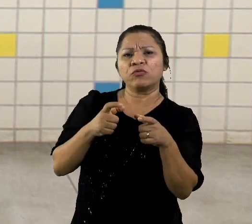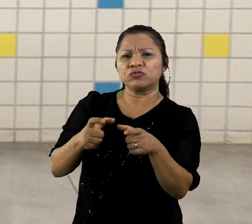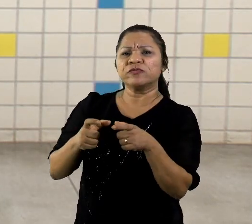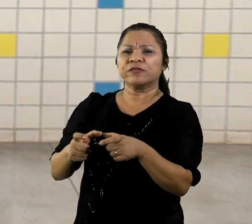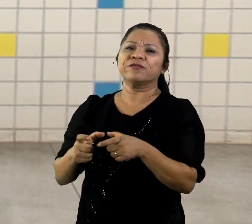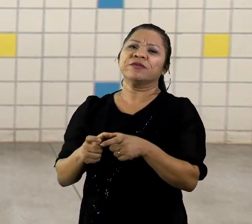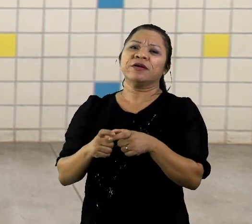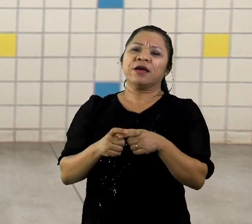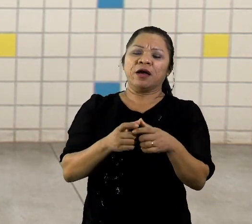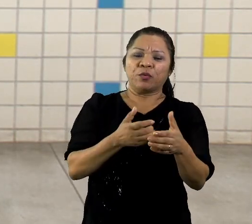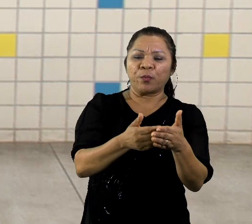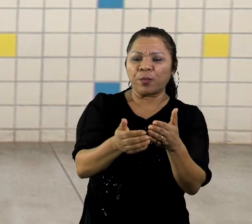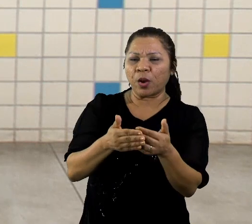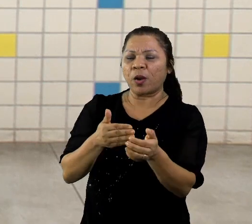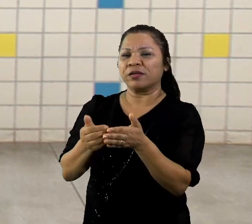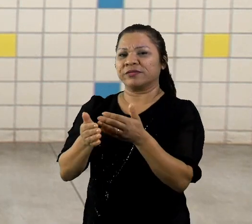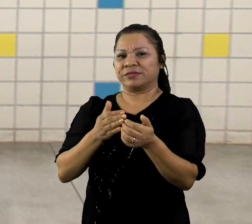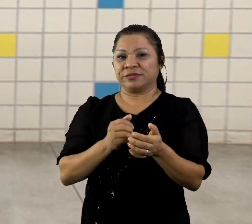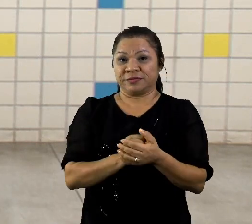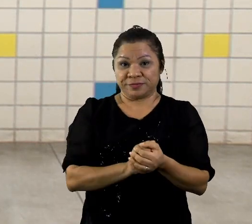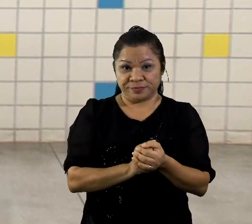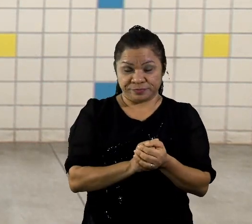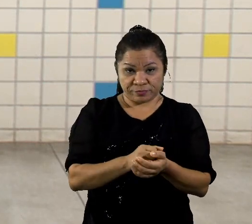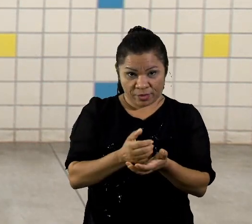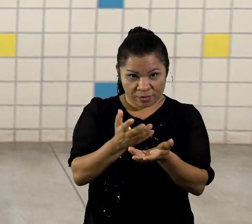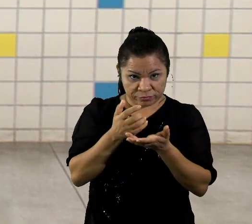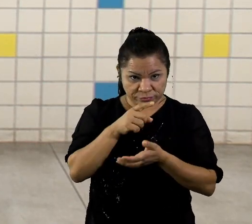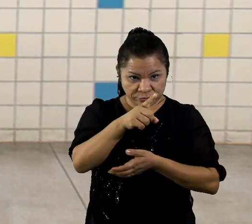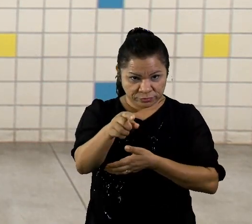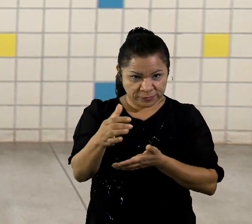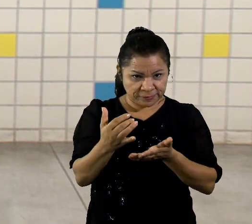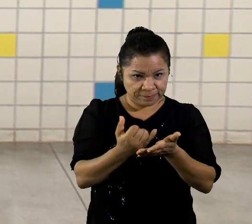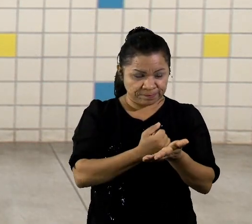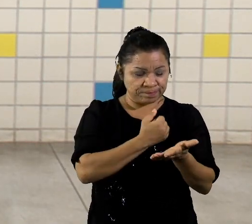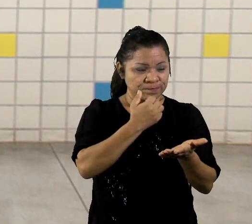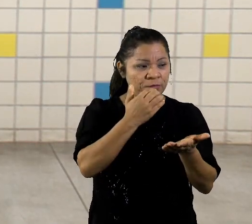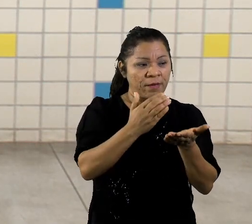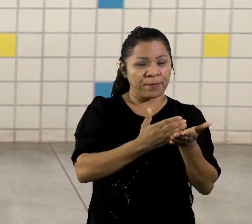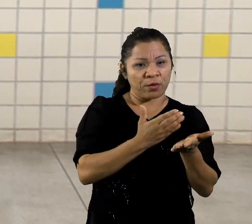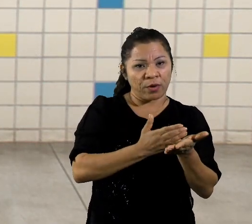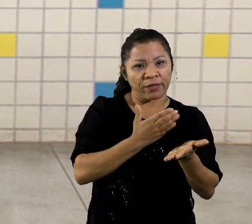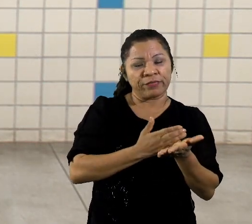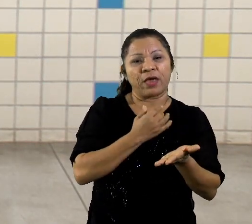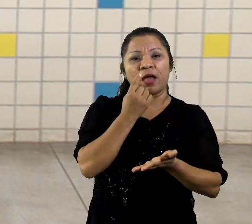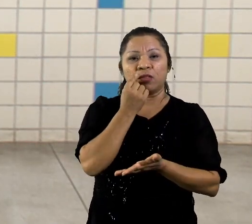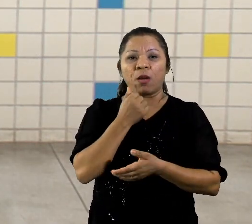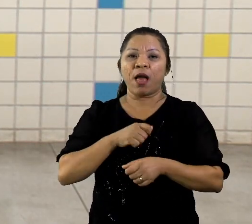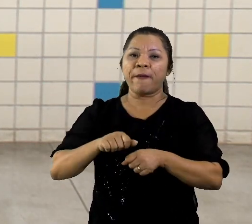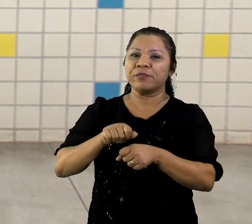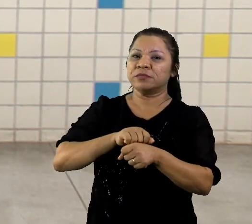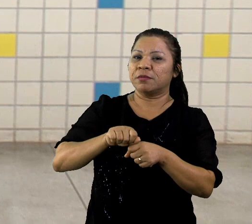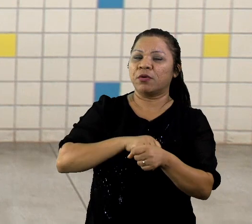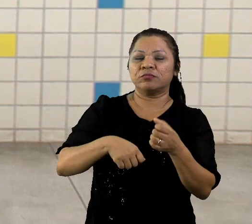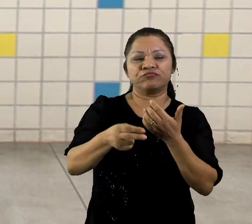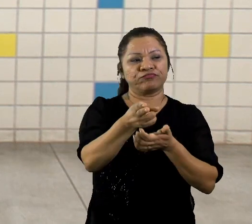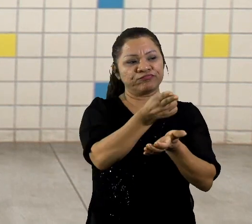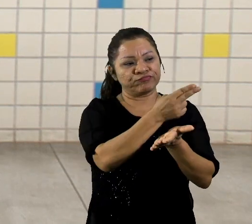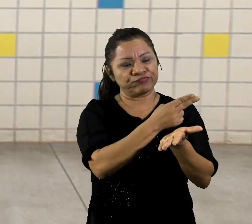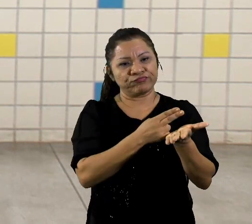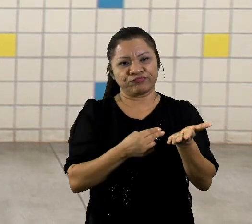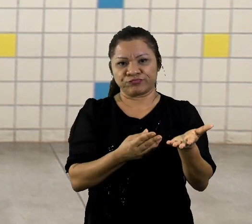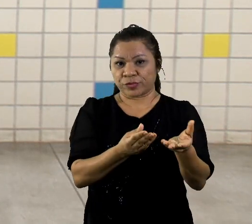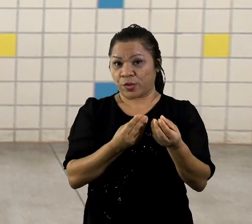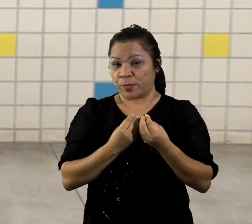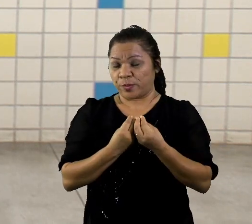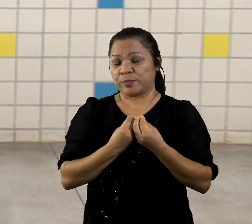tá bom? Para isso, eu quero que você pegue seu caderno, seu lápis e sua borracha. E vamos desenhar comigo? Sabem o